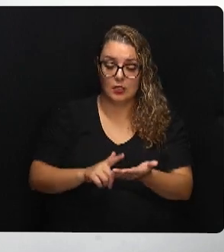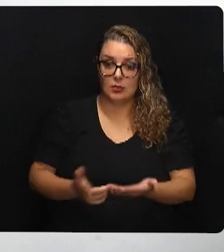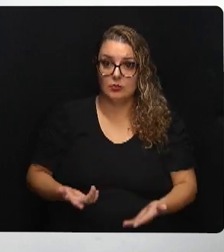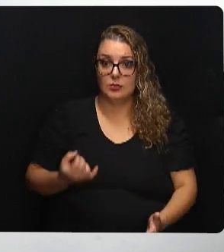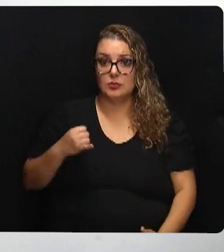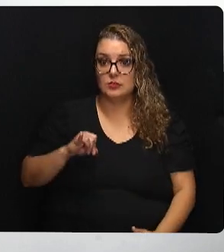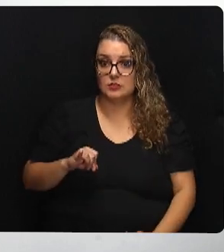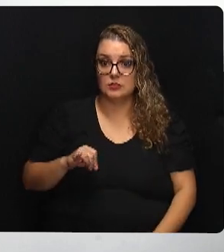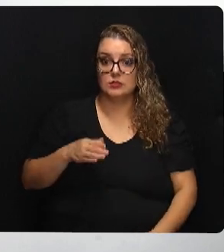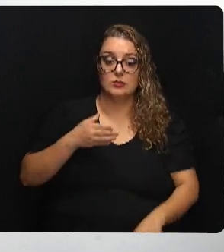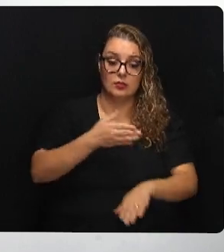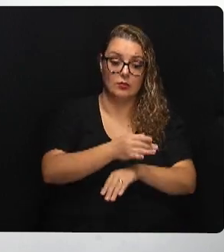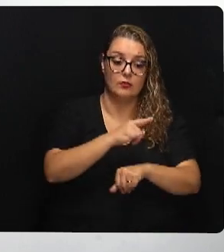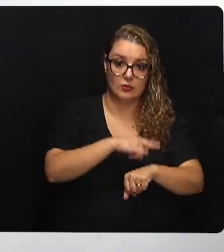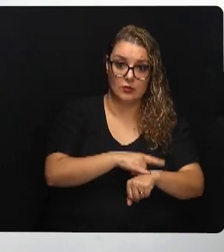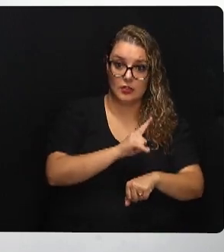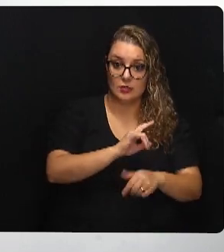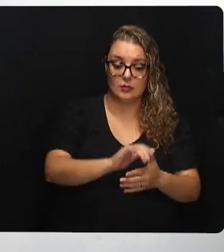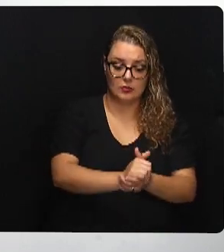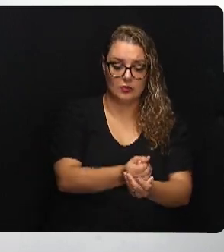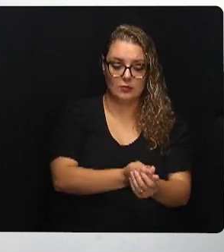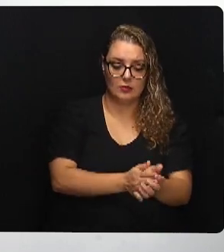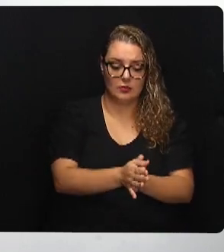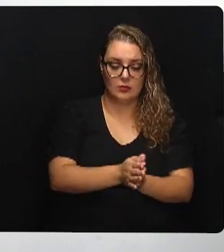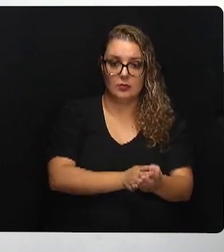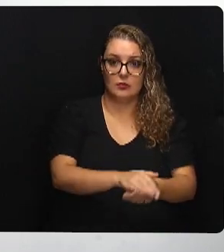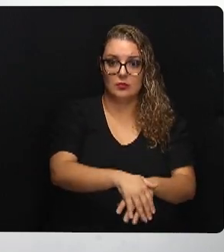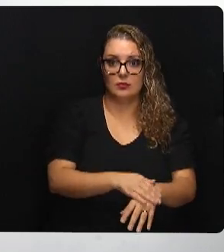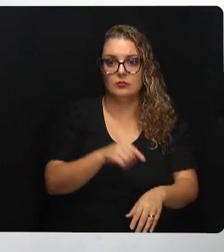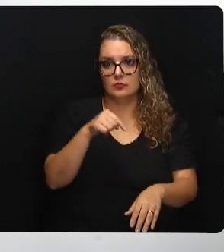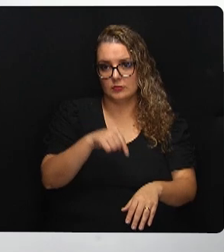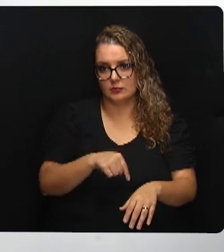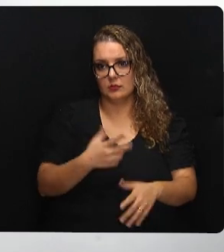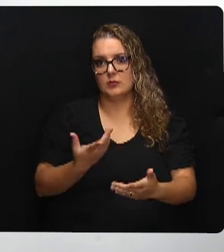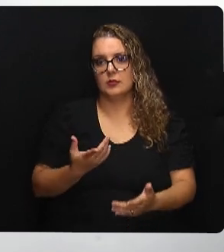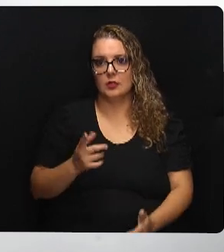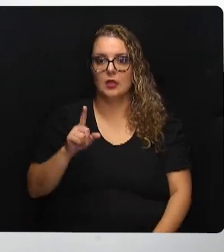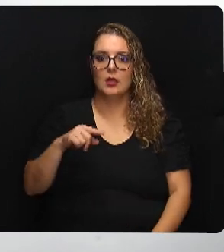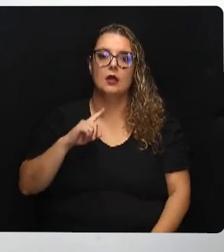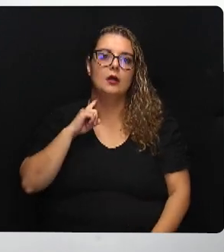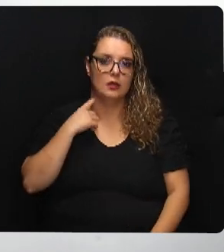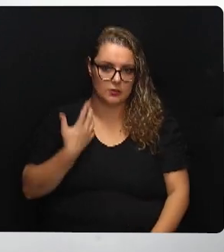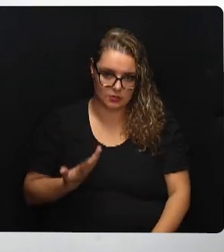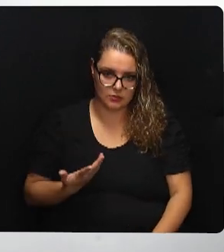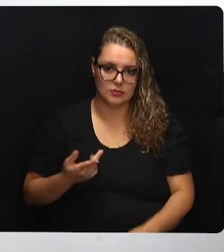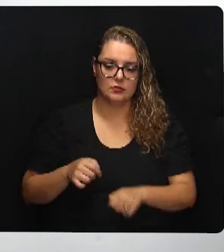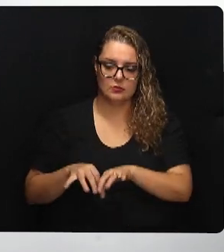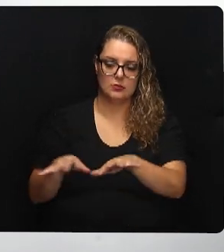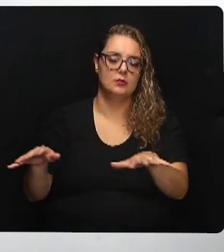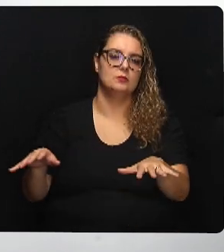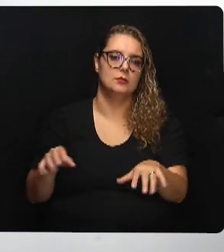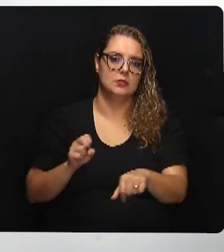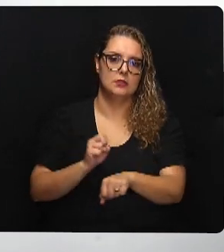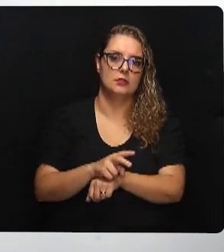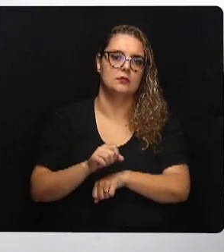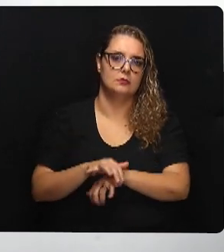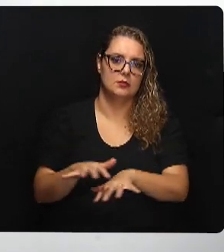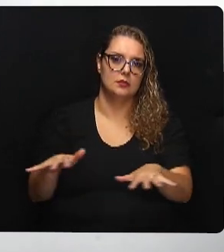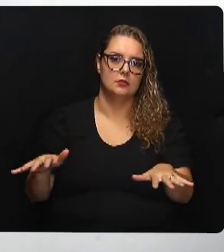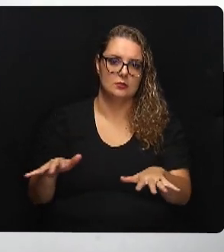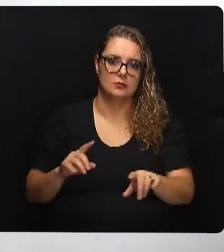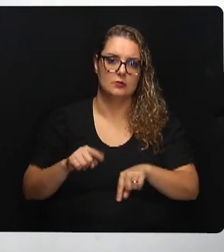não higienizados, se eu vou ao banheiro e não lavo as minhas mãos, a minha mão acaba também virando um veículo de